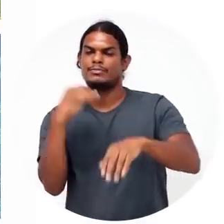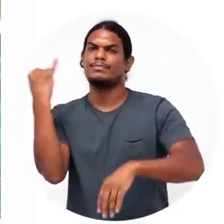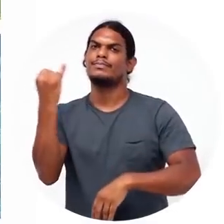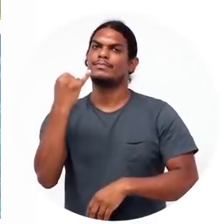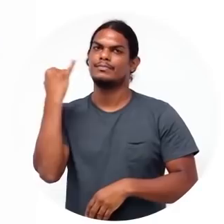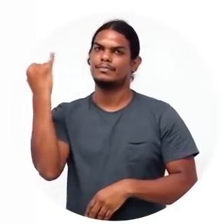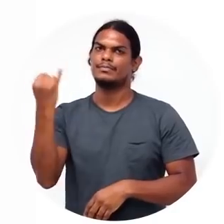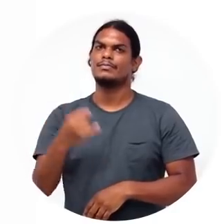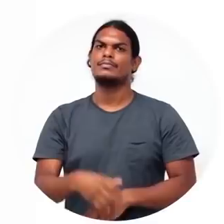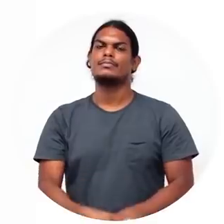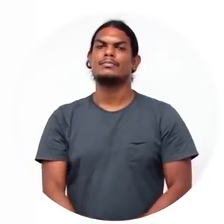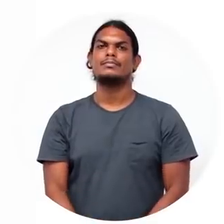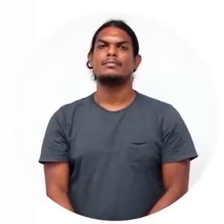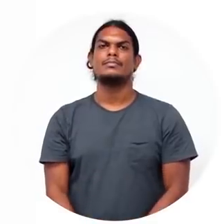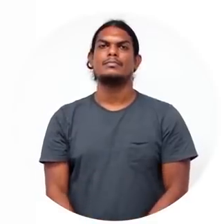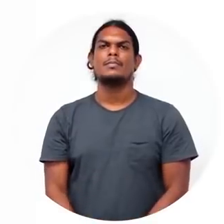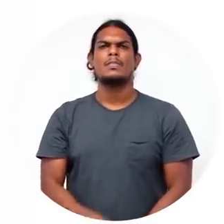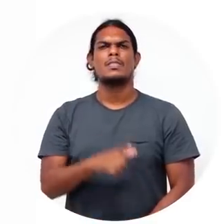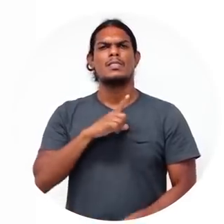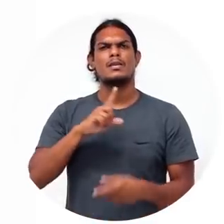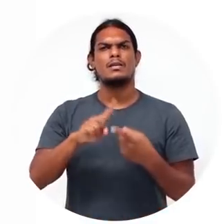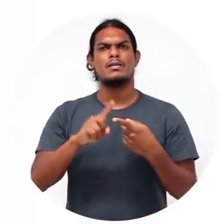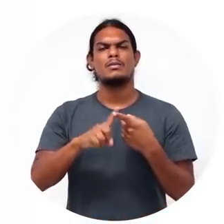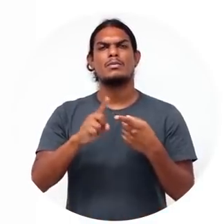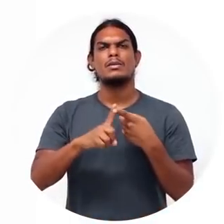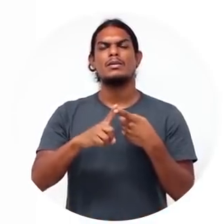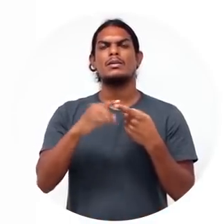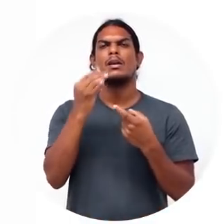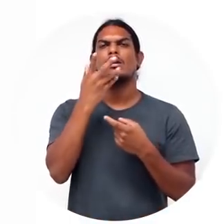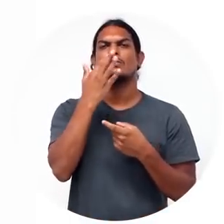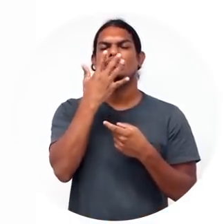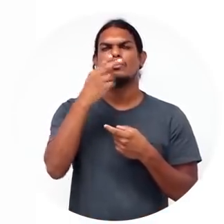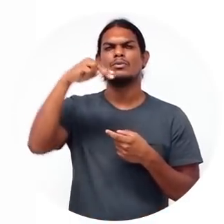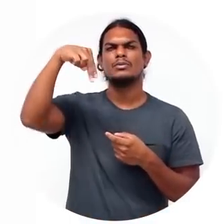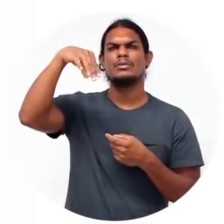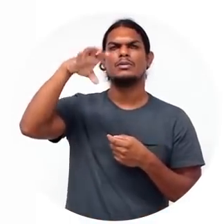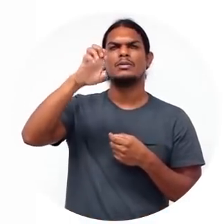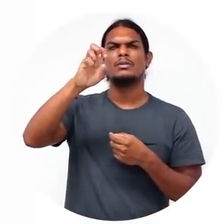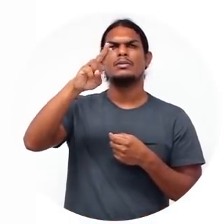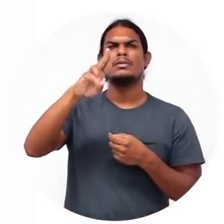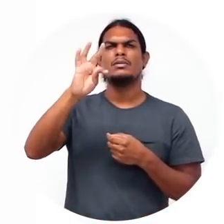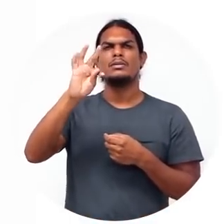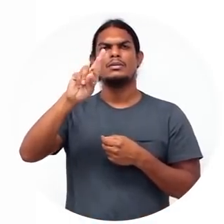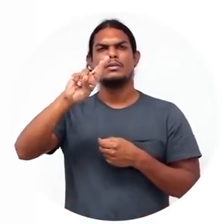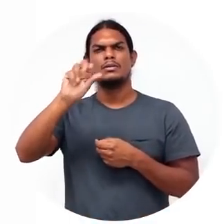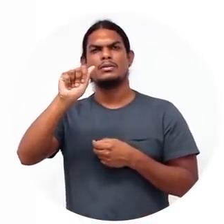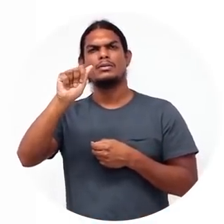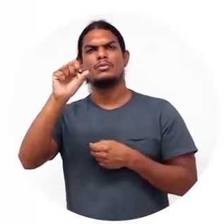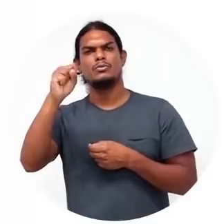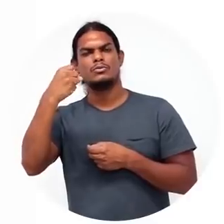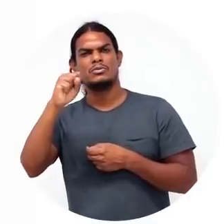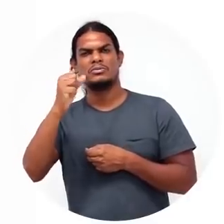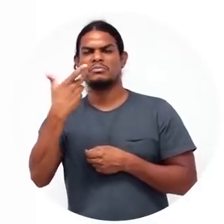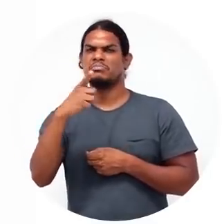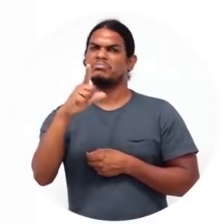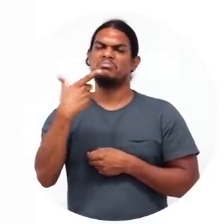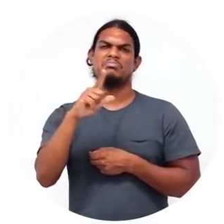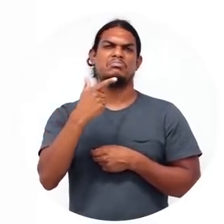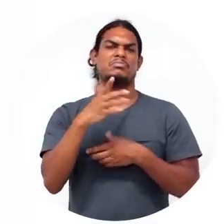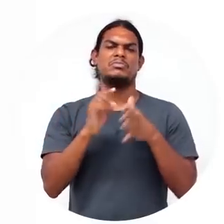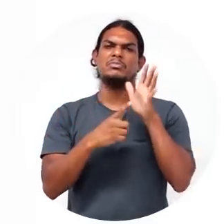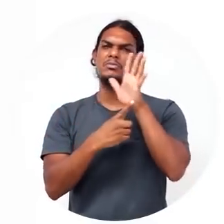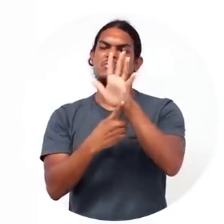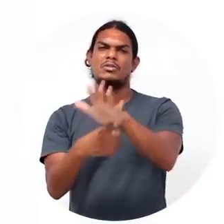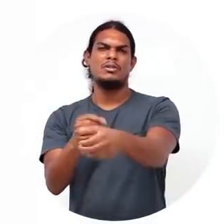isso de forma consciente. Existem também as cores neutras, que são aquelas que não influenciam nenhum tipo de energia,